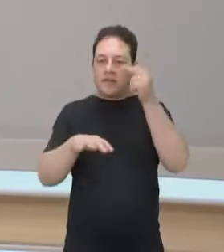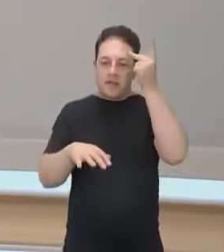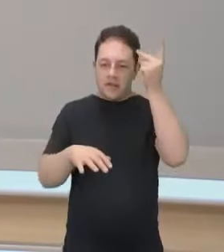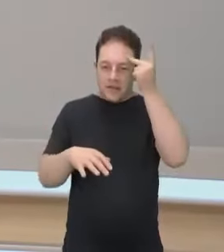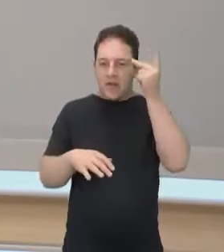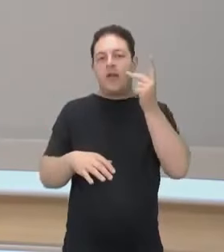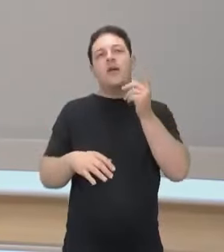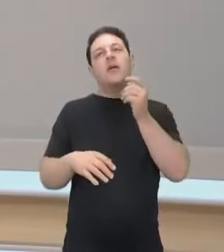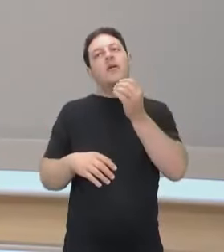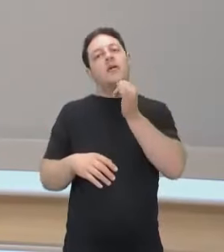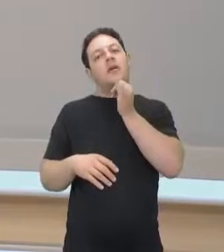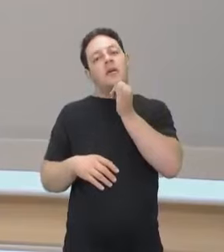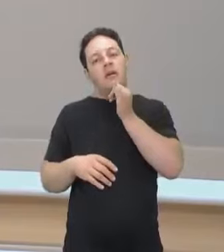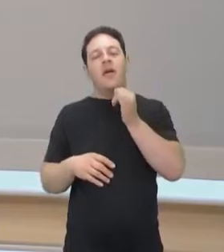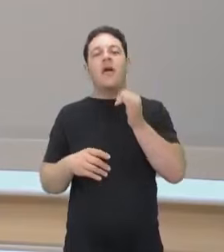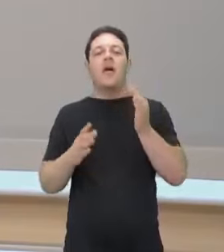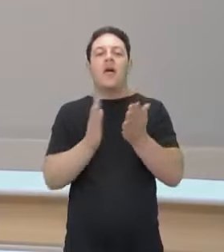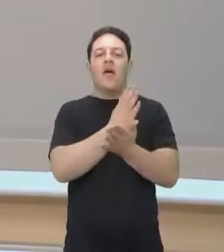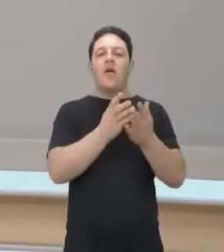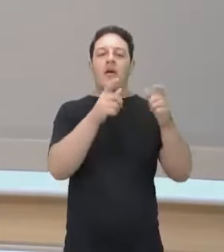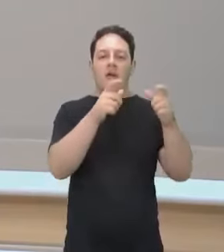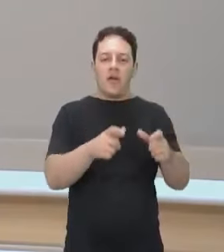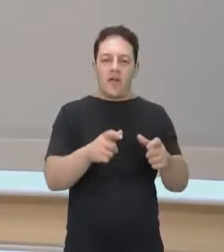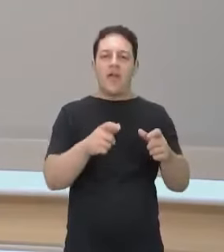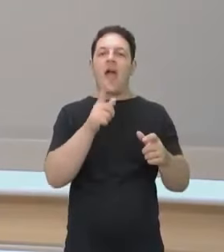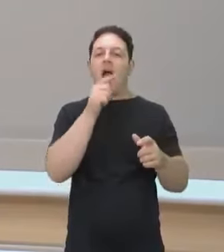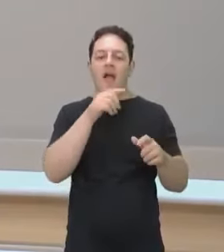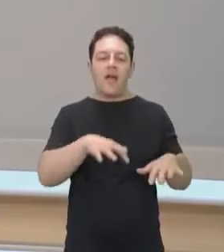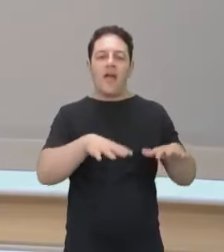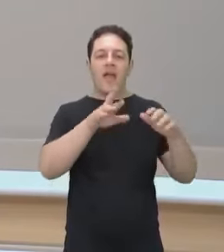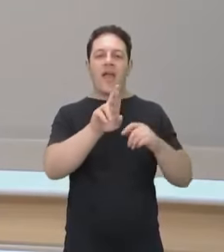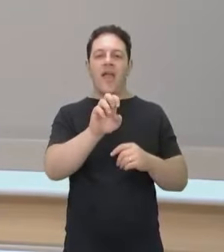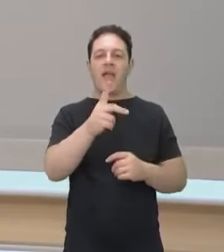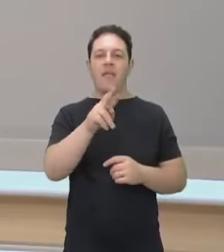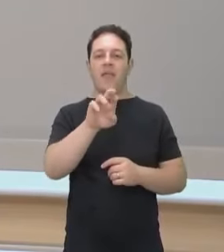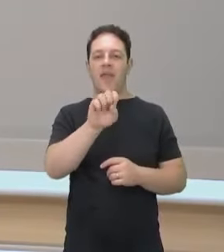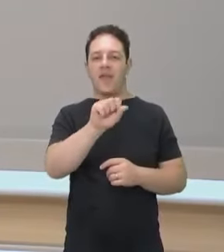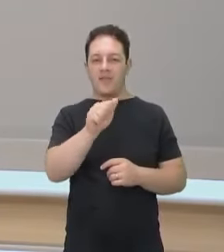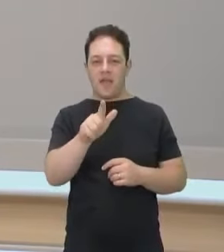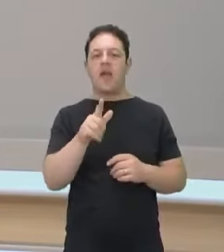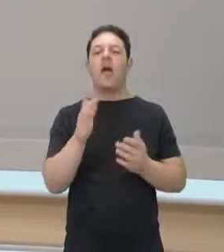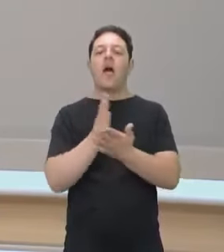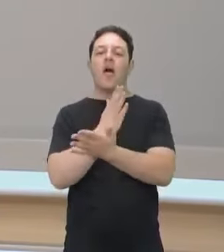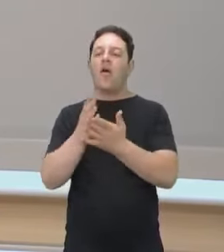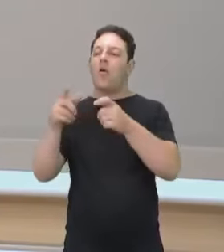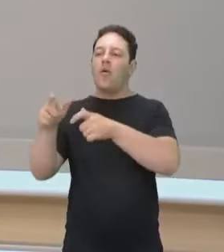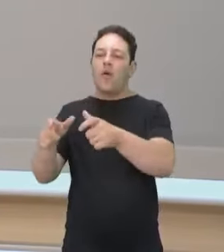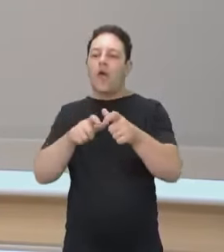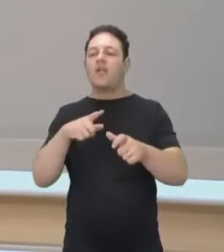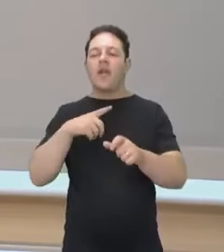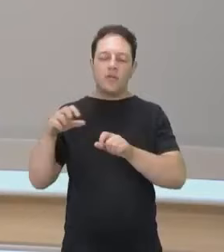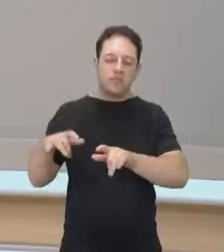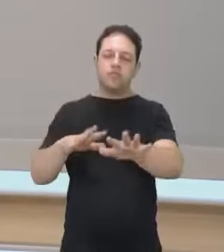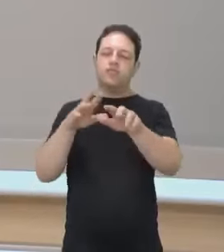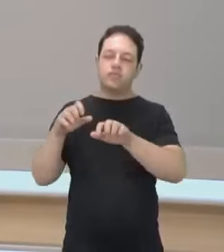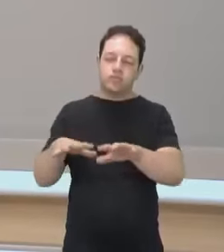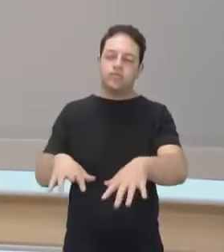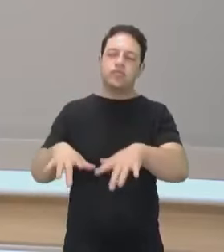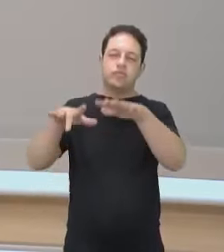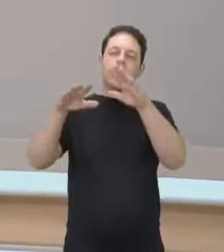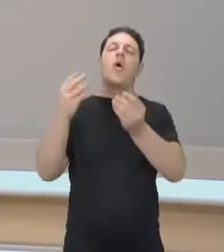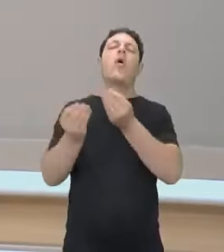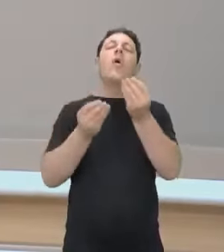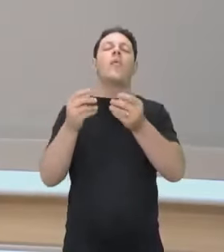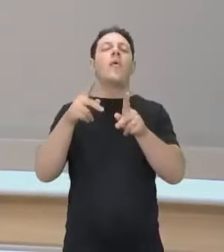não envolveria diques e represas, pois sofremos de enxurradas em locais que teriam que realizar desapropriações. E quais seriam as